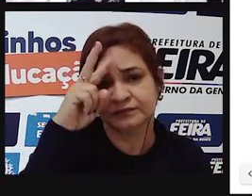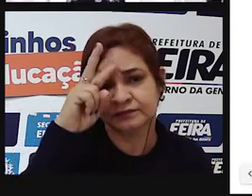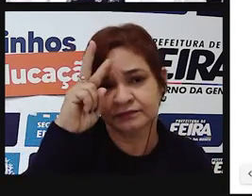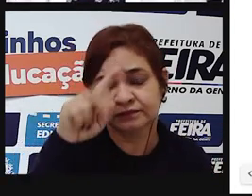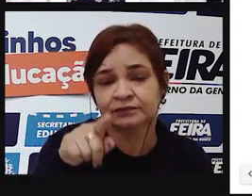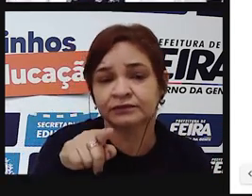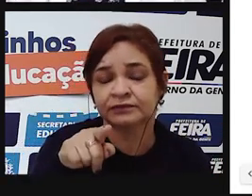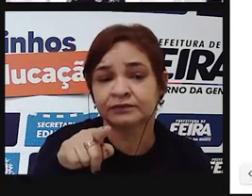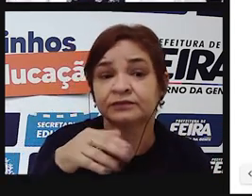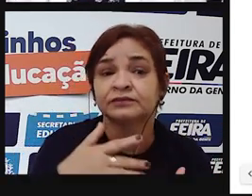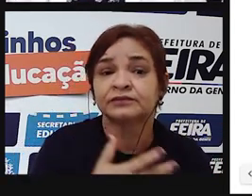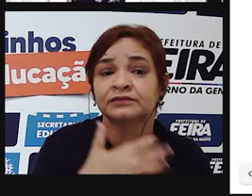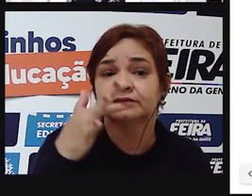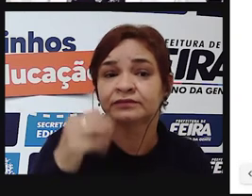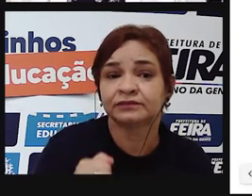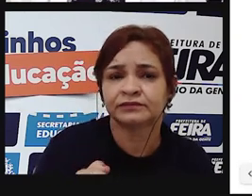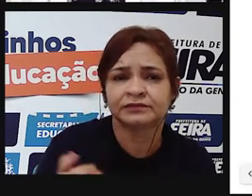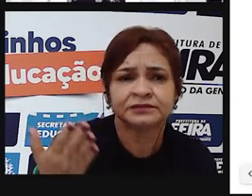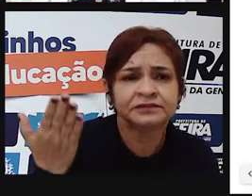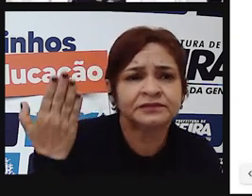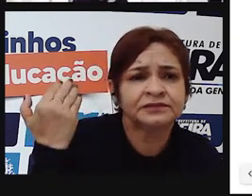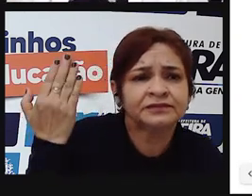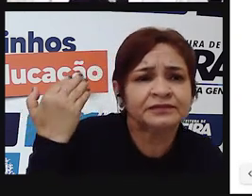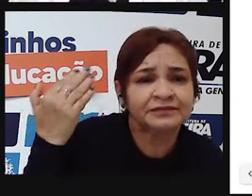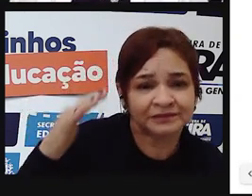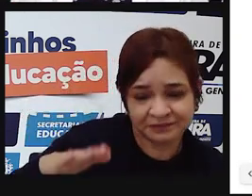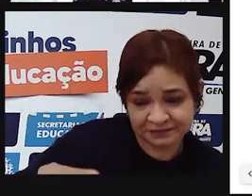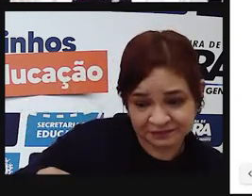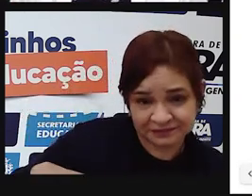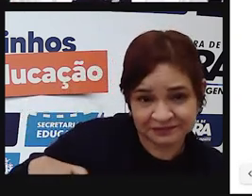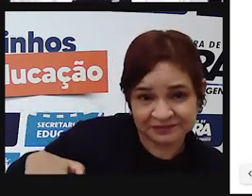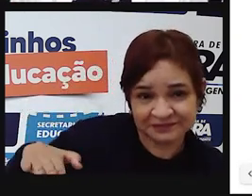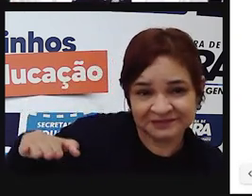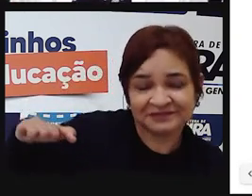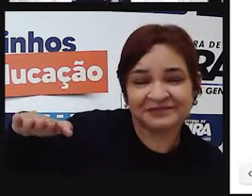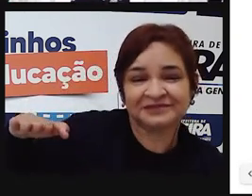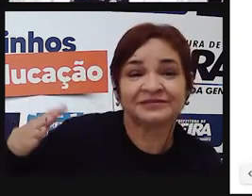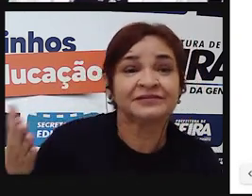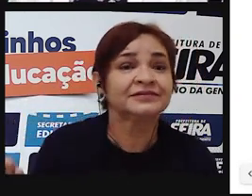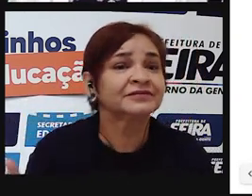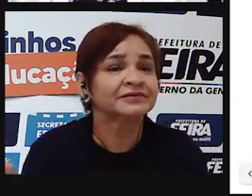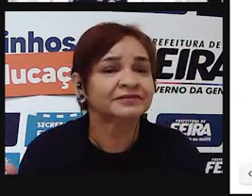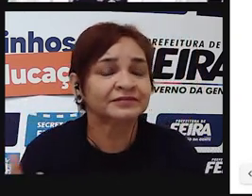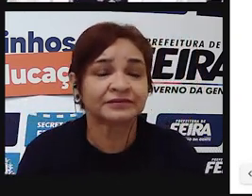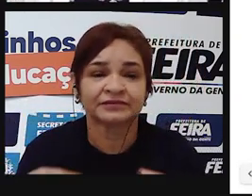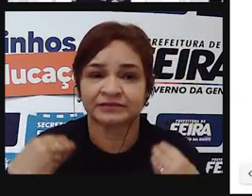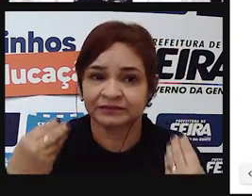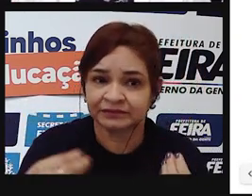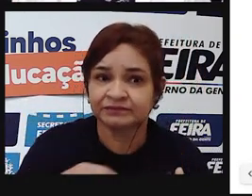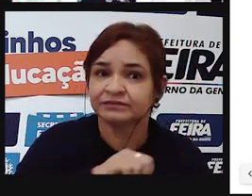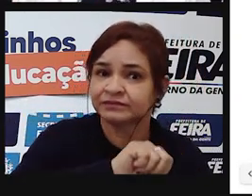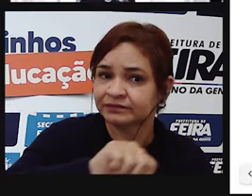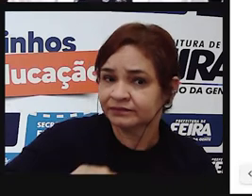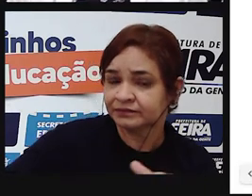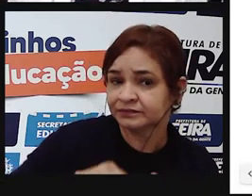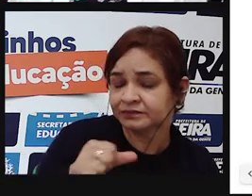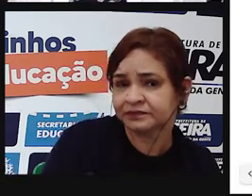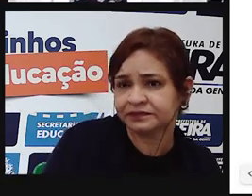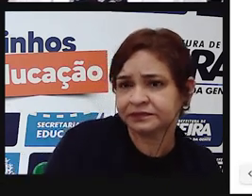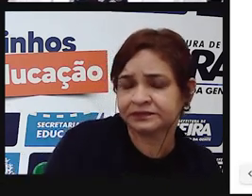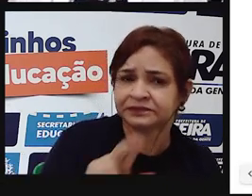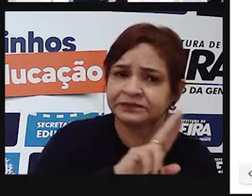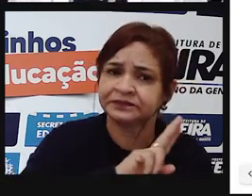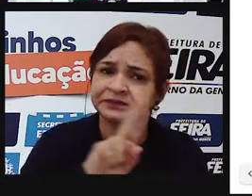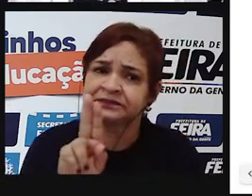da cidade de Feira de Santana na sua infância e hoje na sua vida adulta das mudanças? Às vezes muda o nome de uma